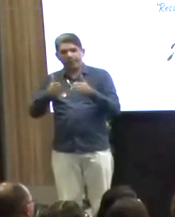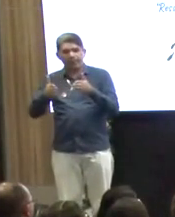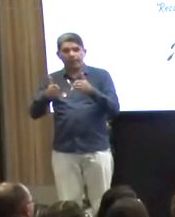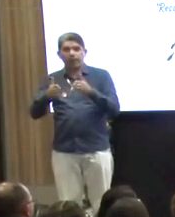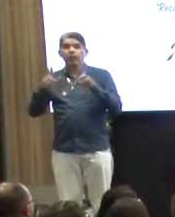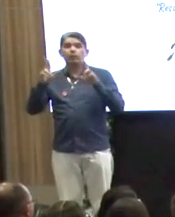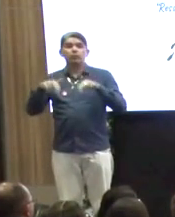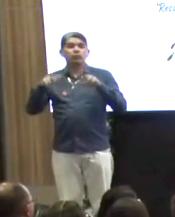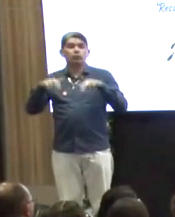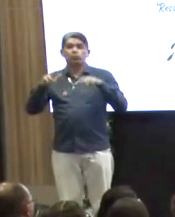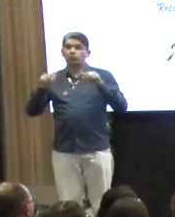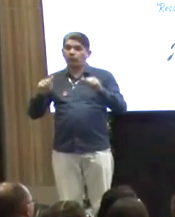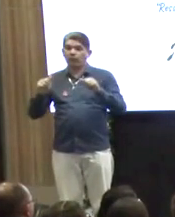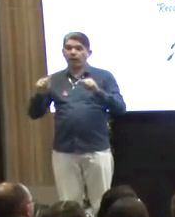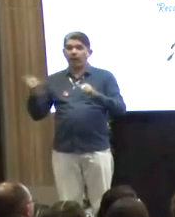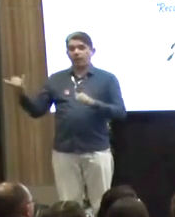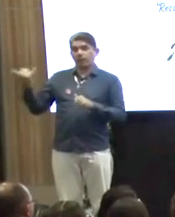de que lado começar.